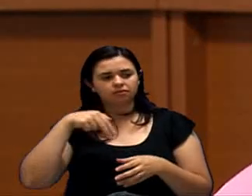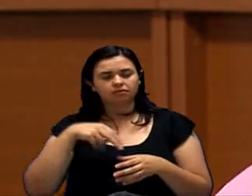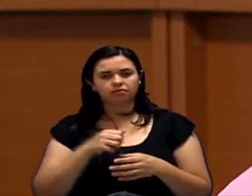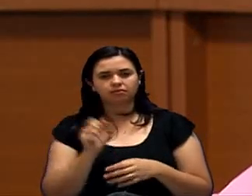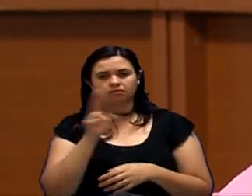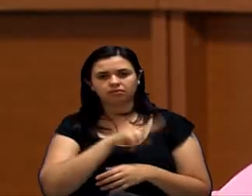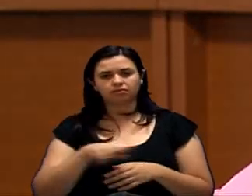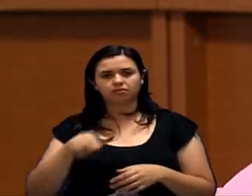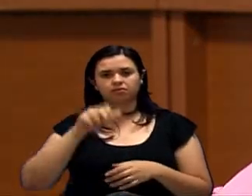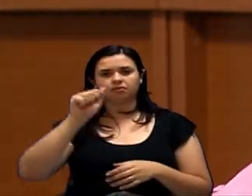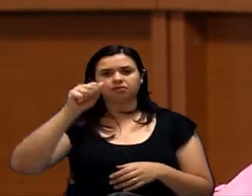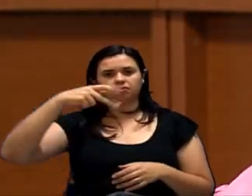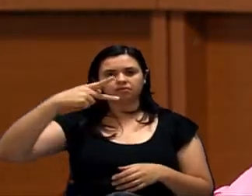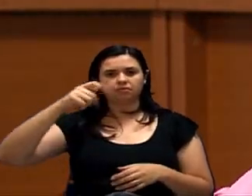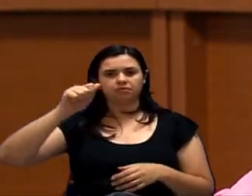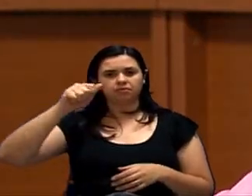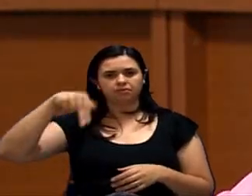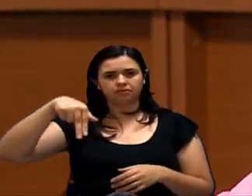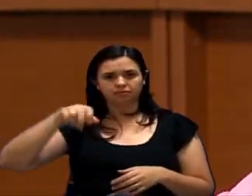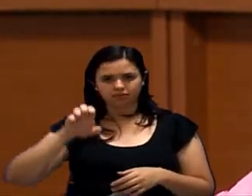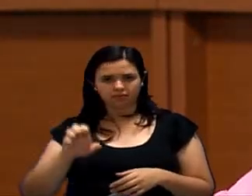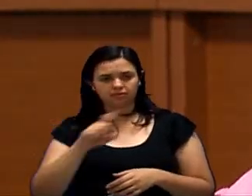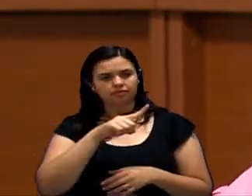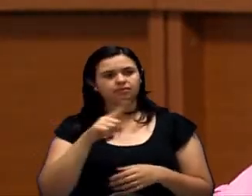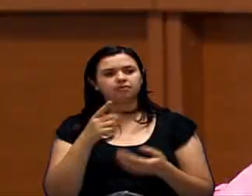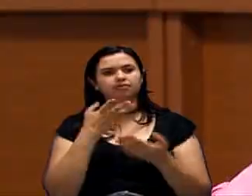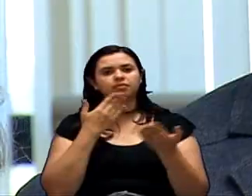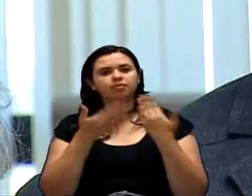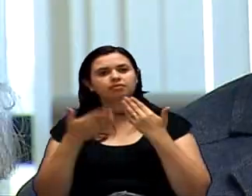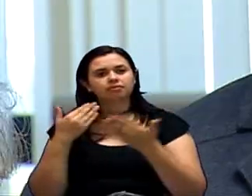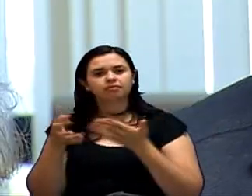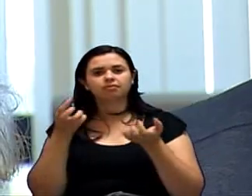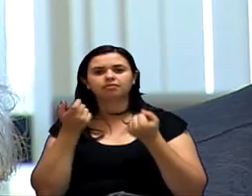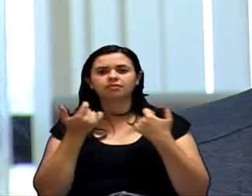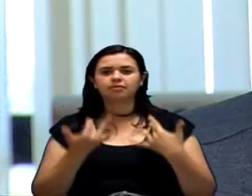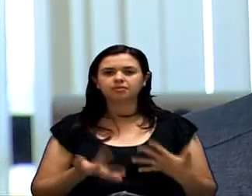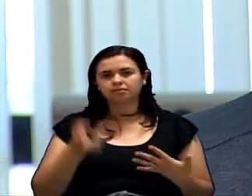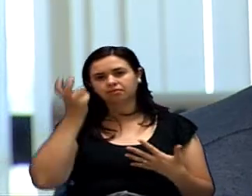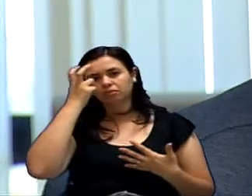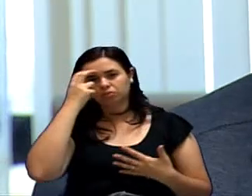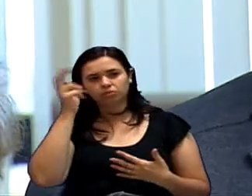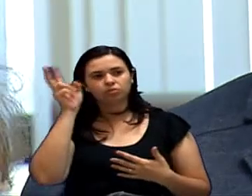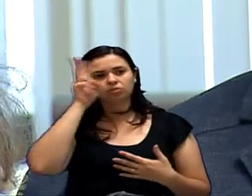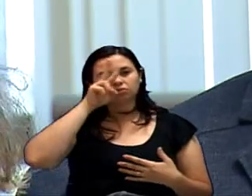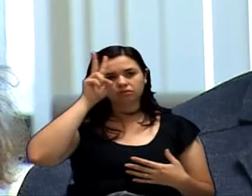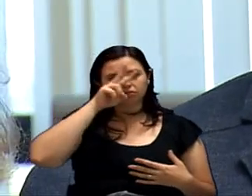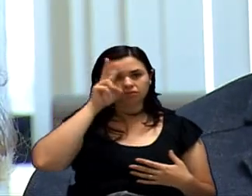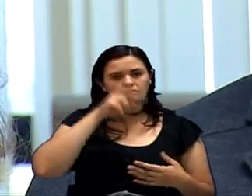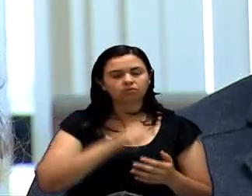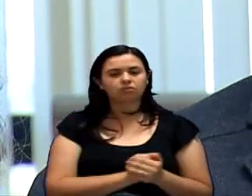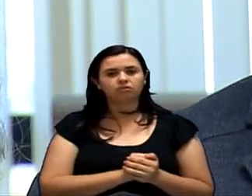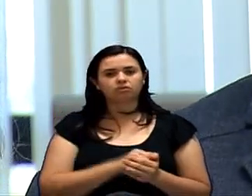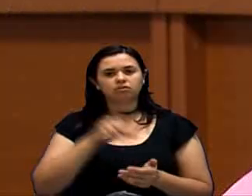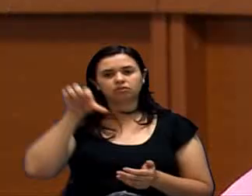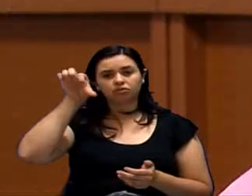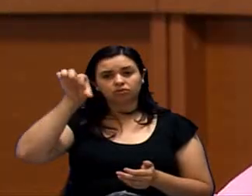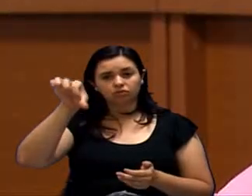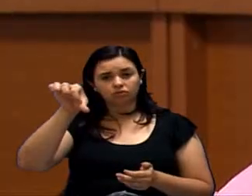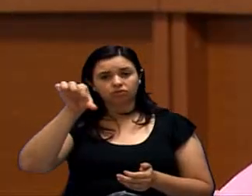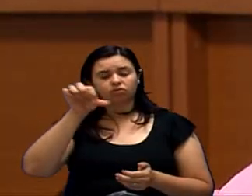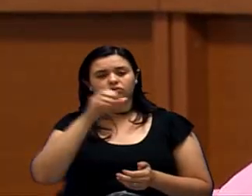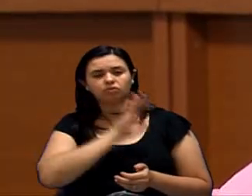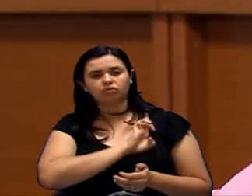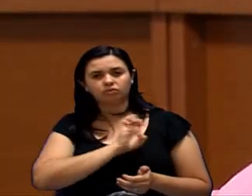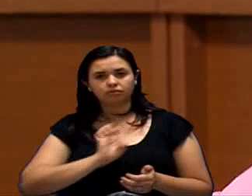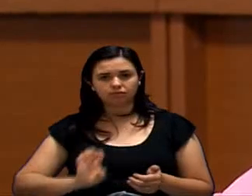São Paulo. Um programa de entretenimento que comenta sobre a formação histórico-cultural dos 9 estados nordestinos,